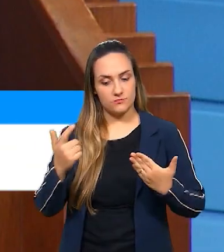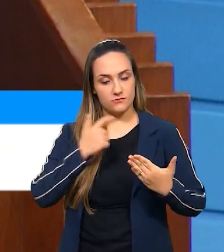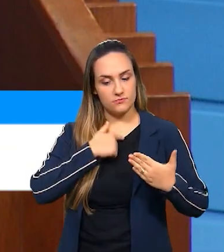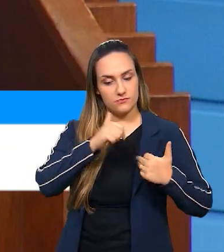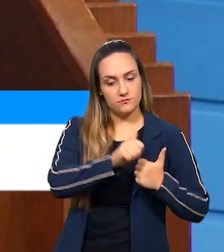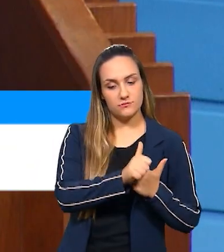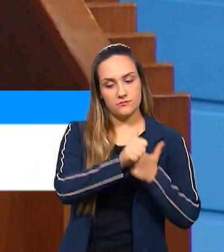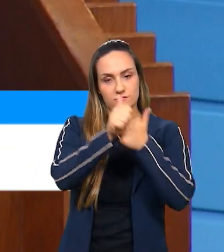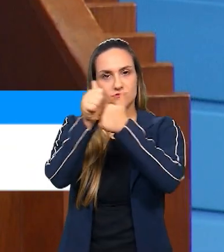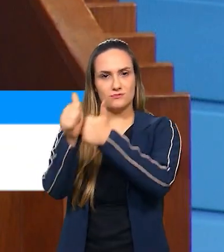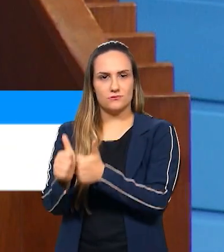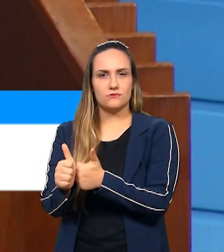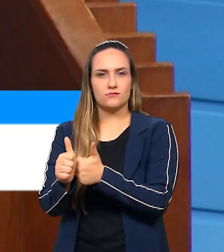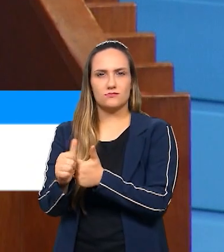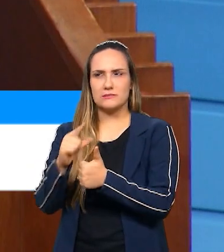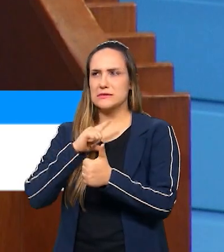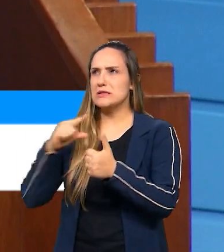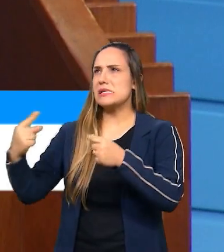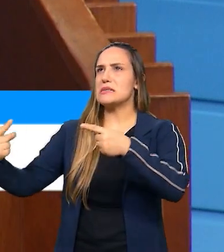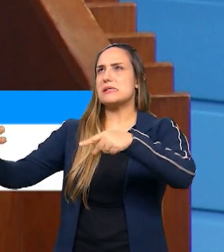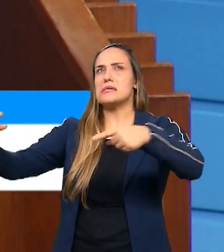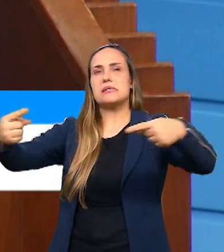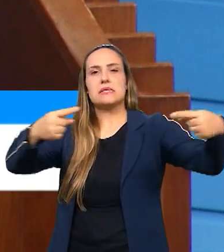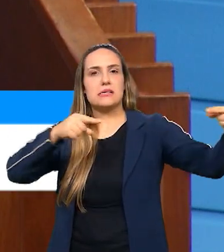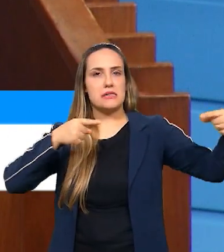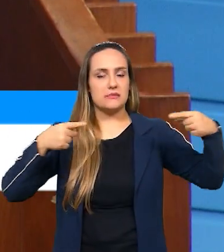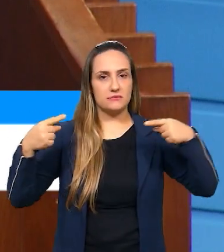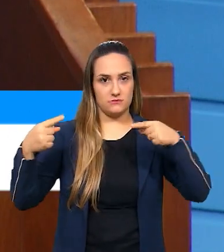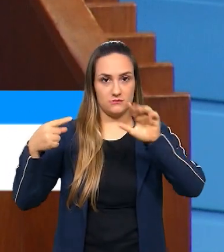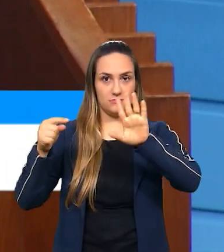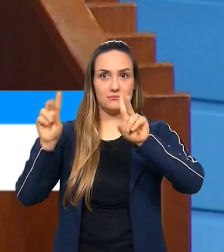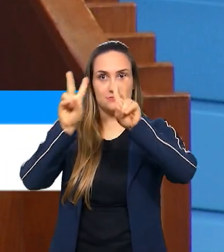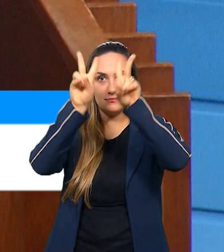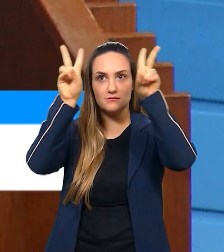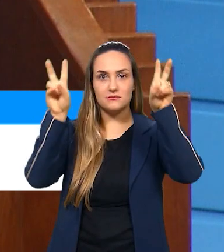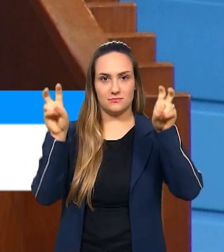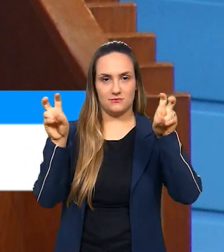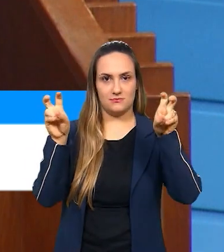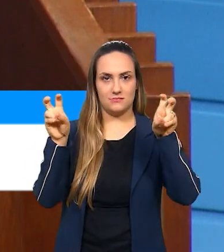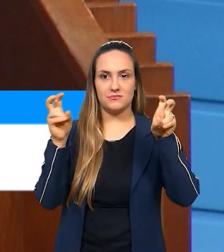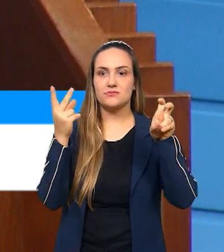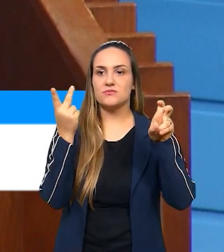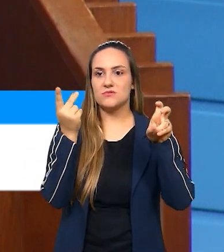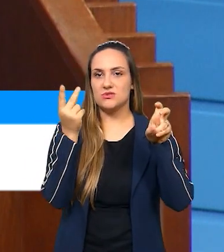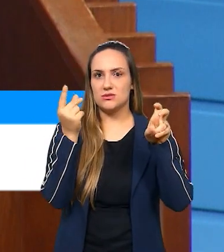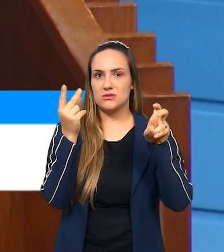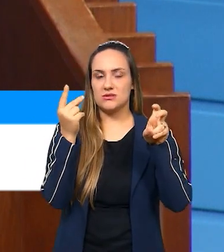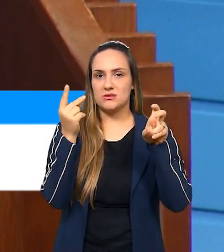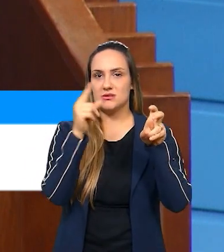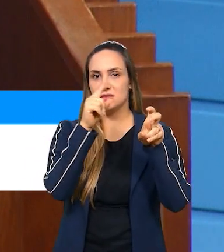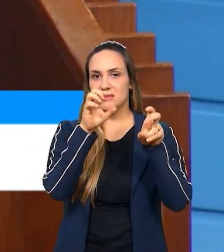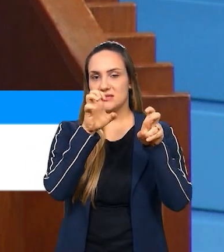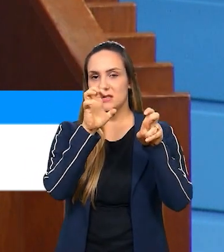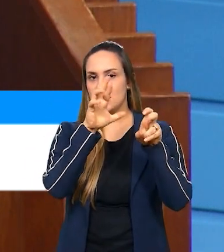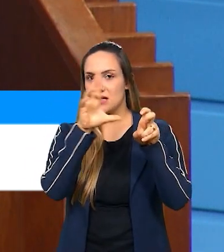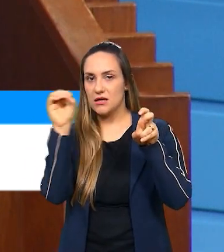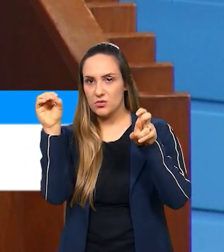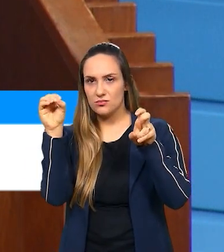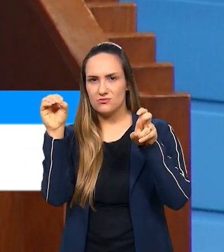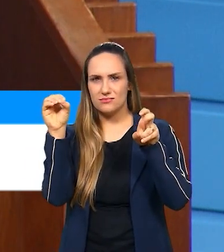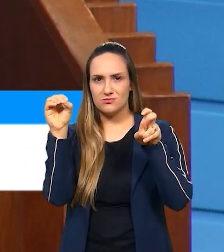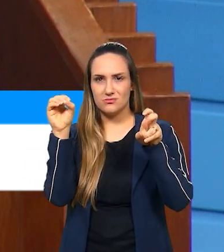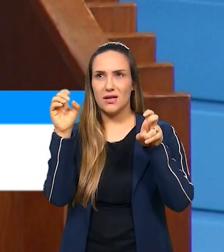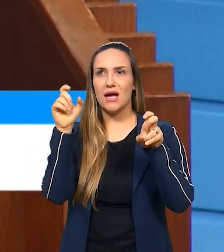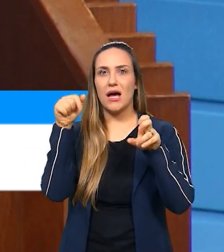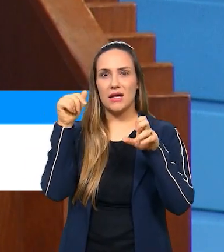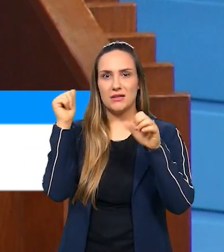Ao acompanhar o grande debate que vem sendo travado a respeito da questão da tarifa zero no transporte